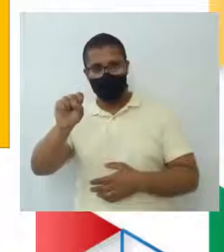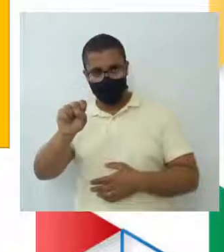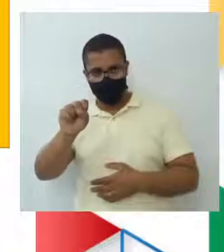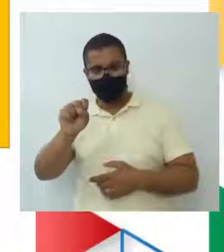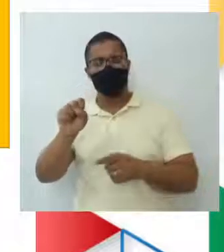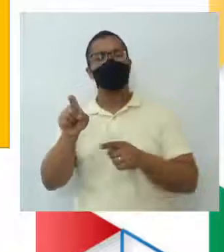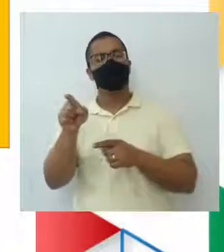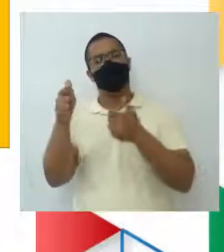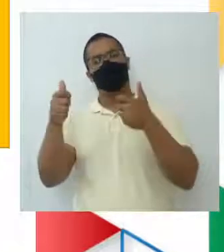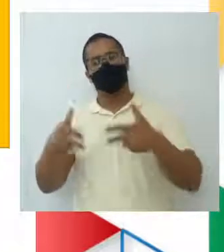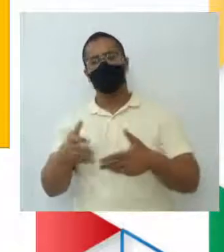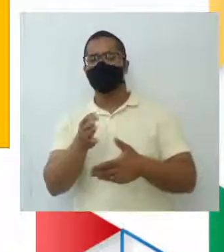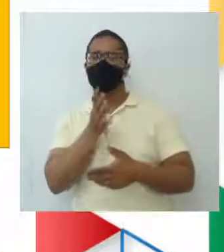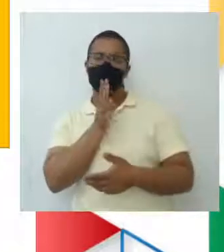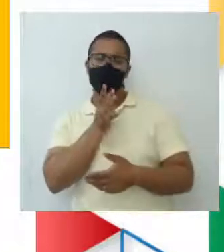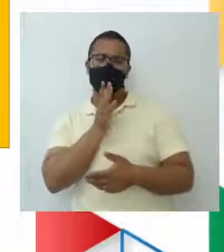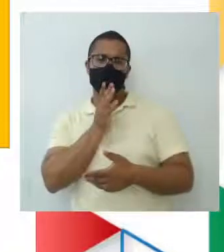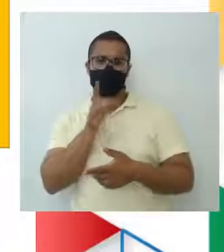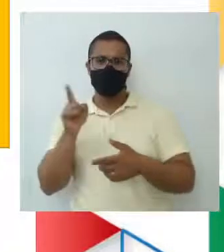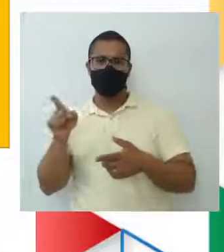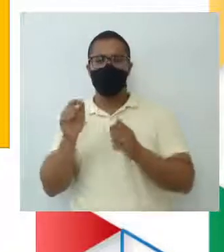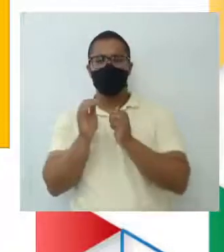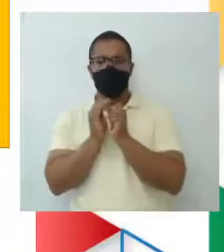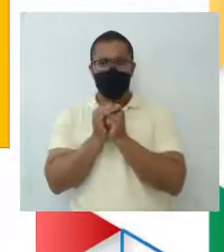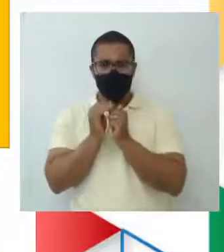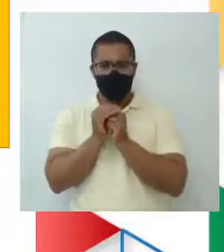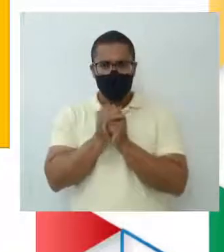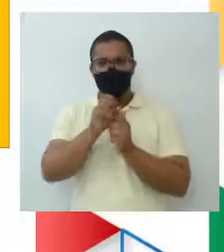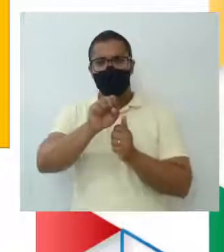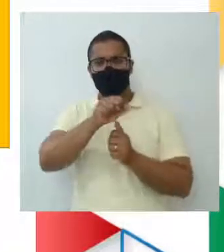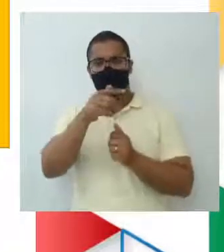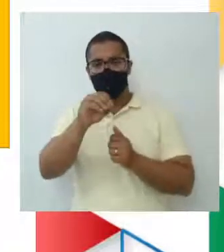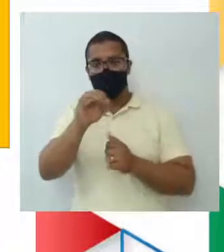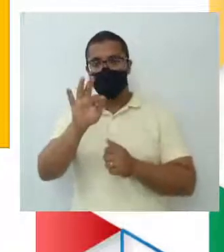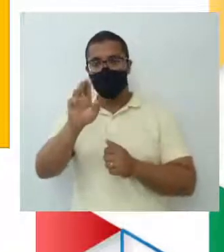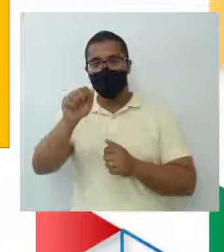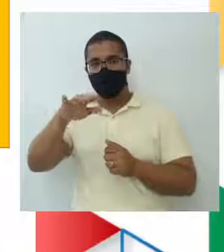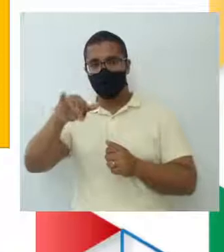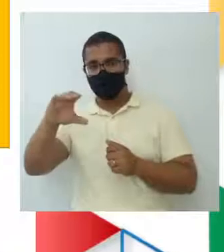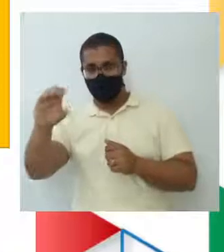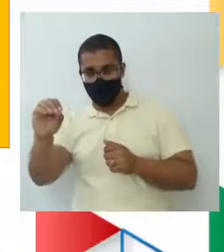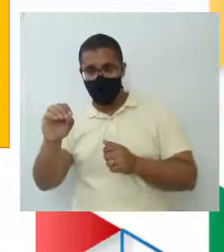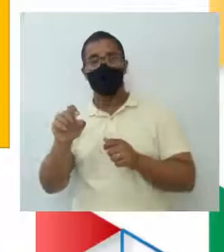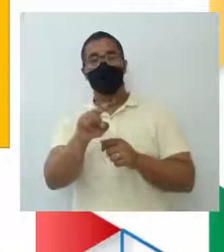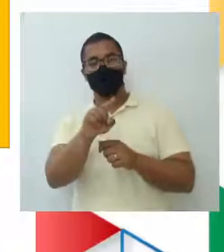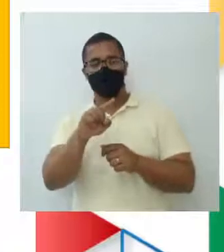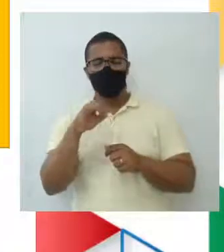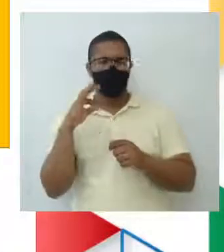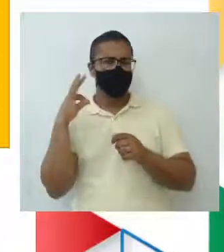devem conhecer, é claro, a oração de São Francisco, mundialmente conhecida, vamos